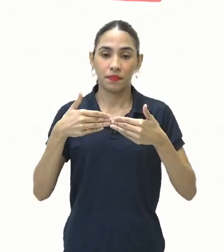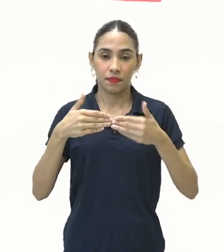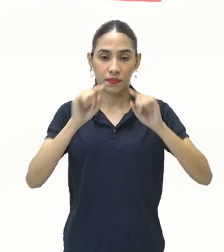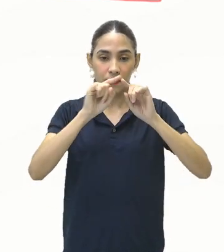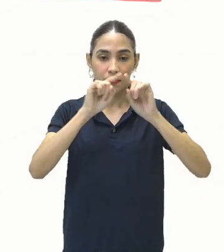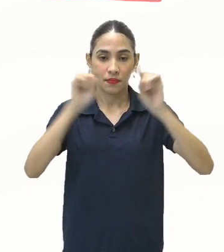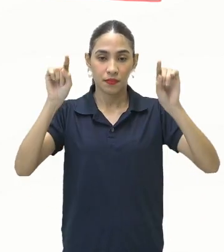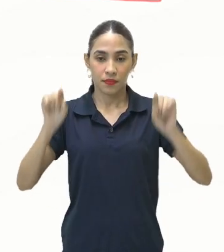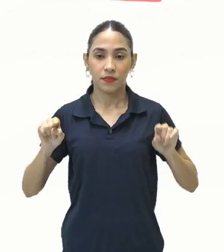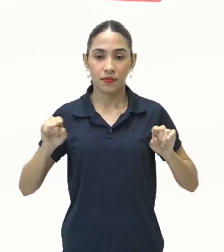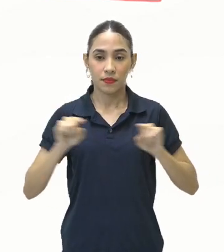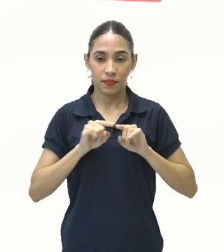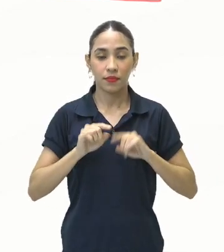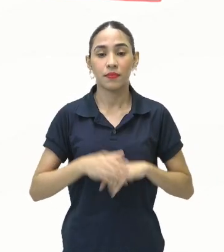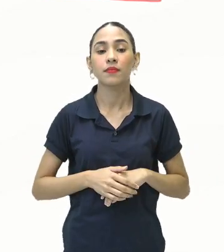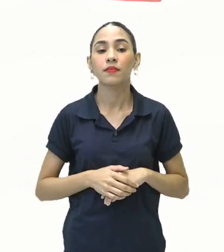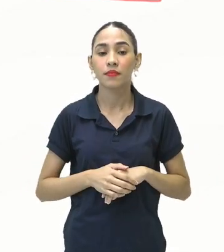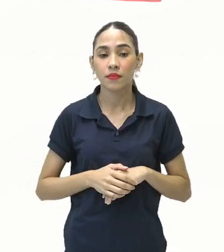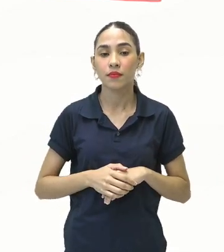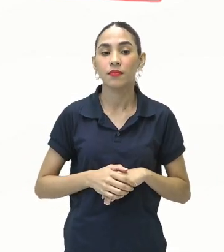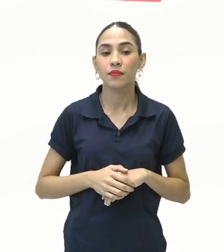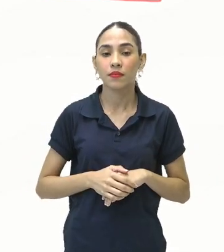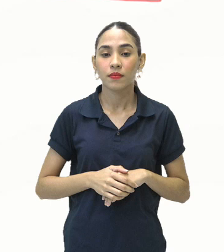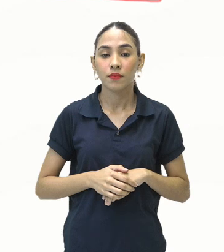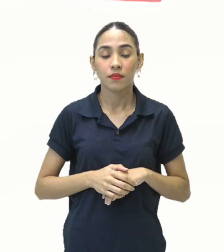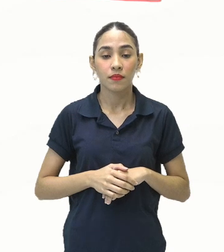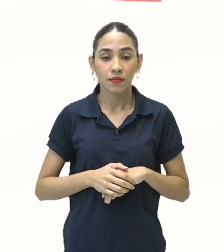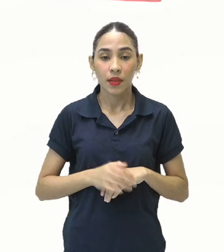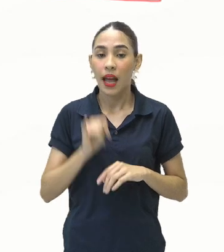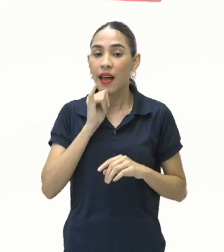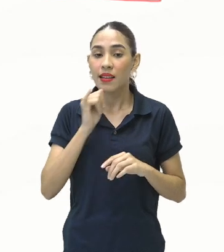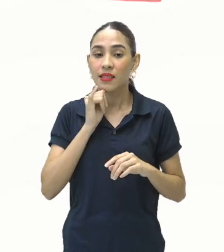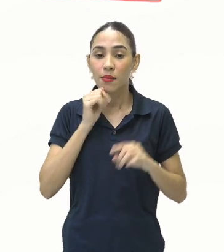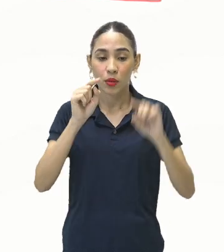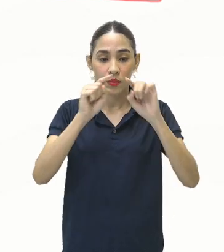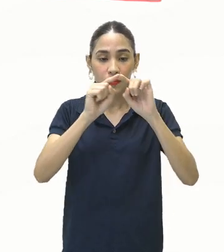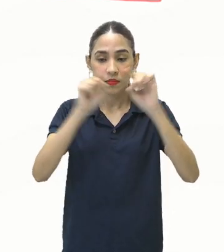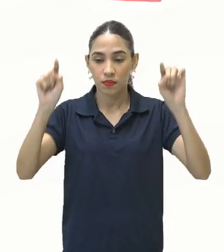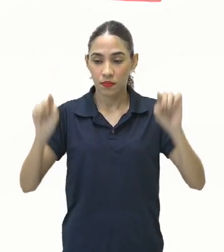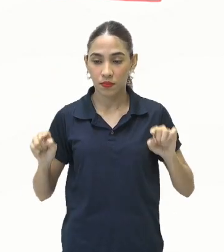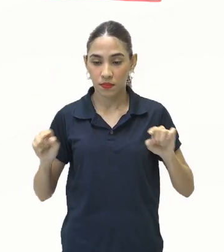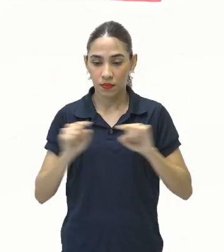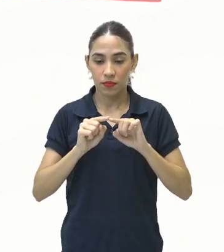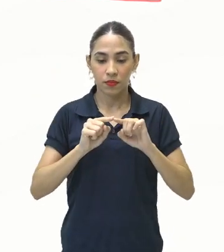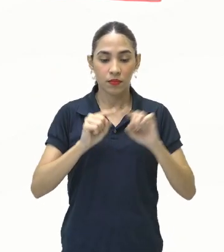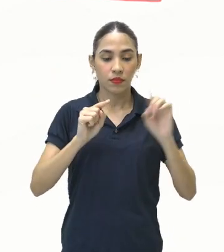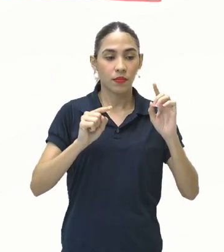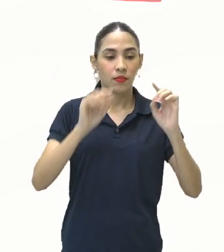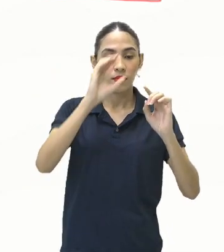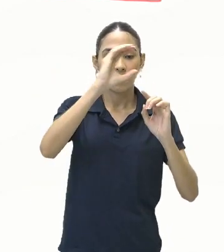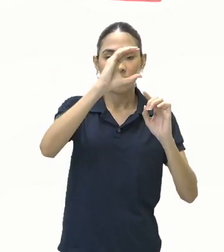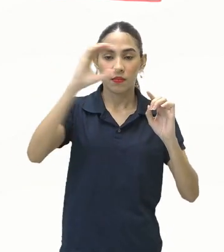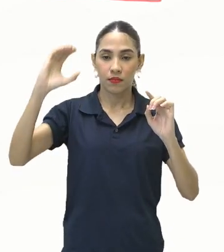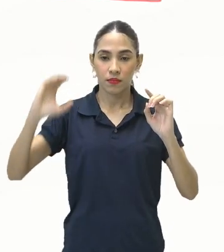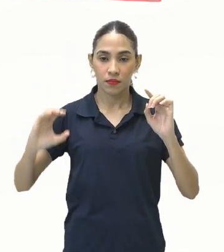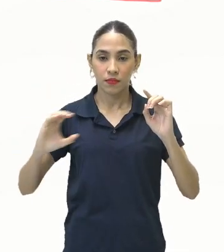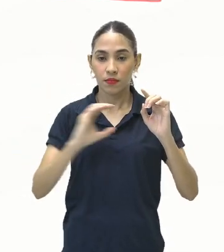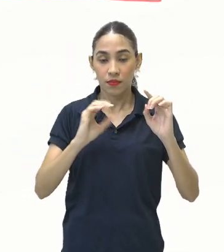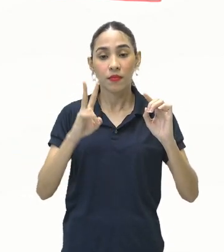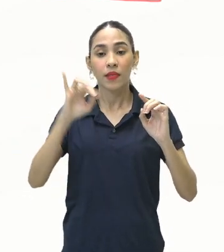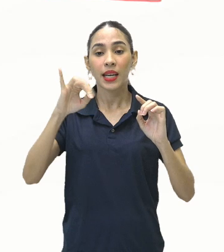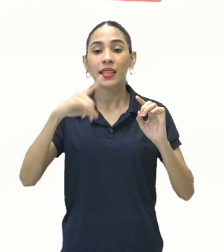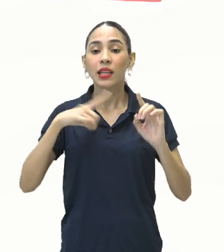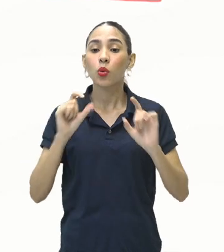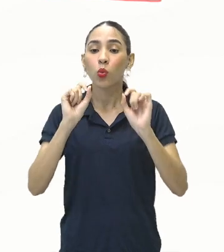tá? Onde uma dessas pontas, tá? Uma dessas pontas aqui, ó, vai ter o